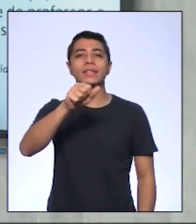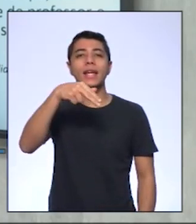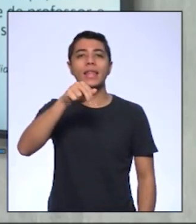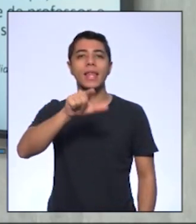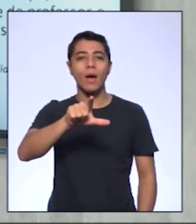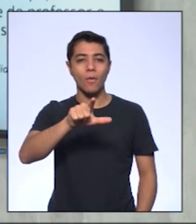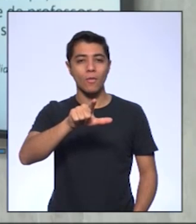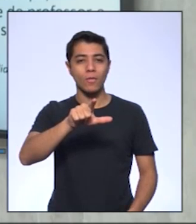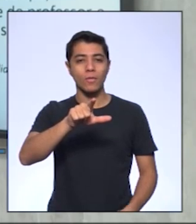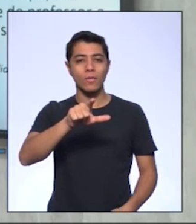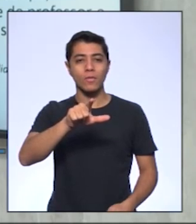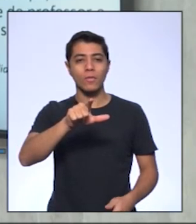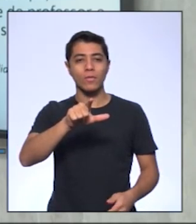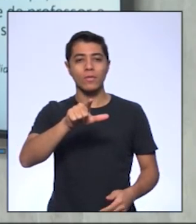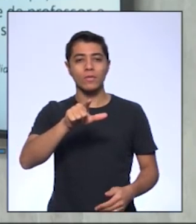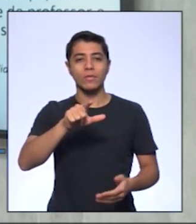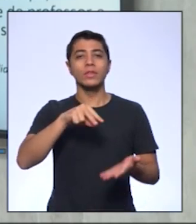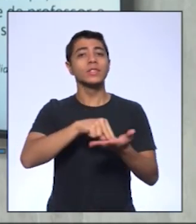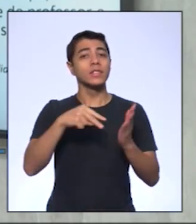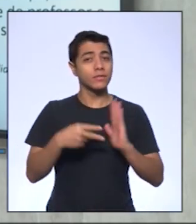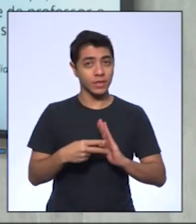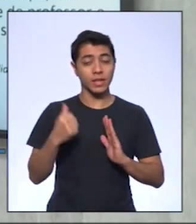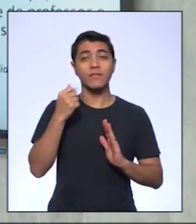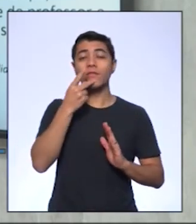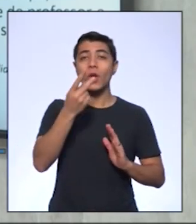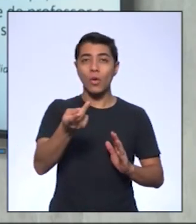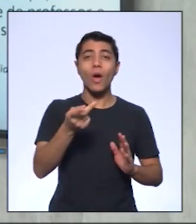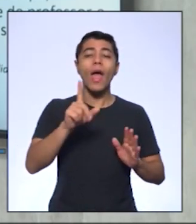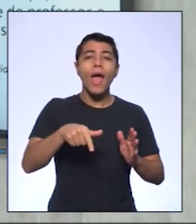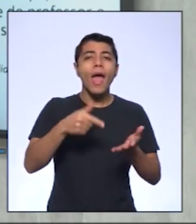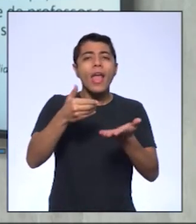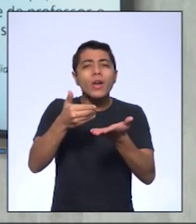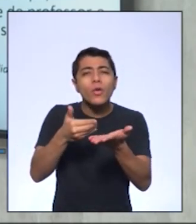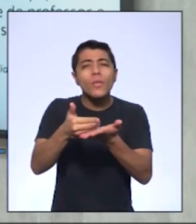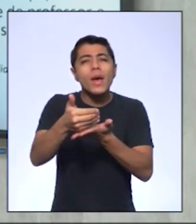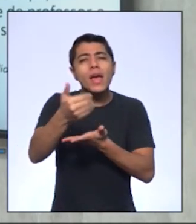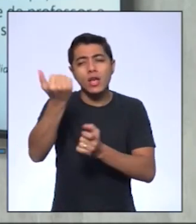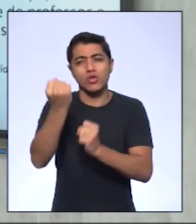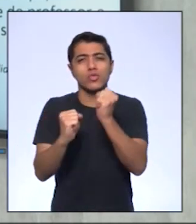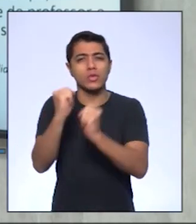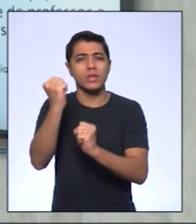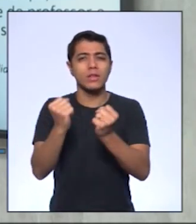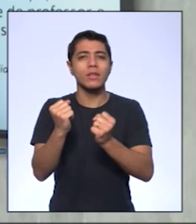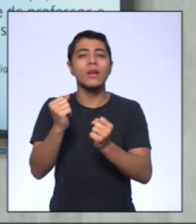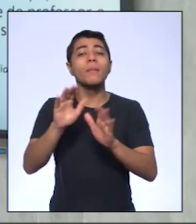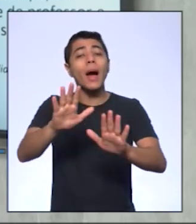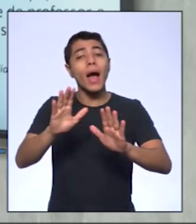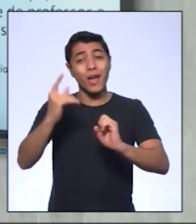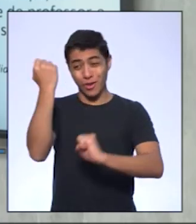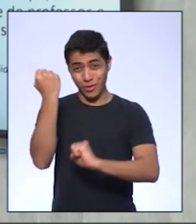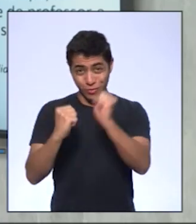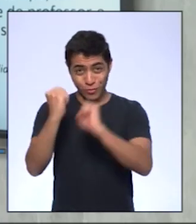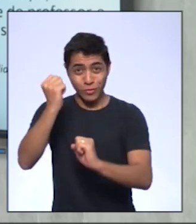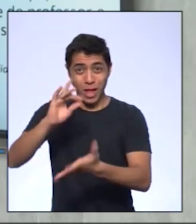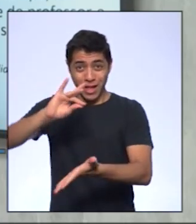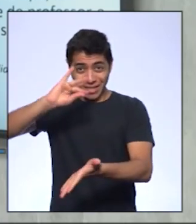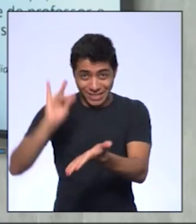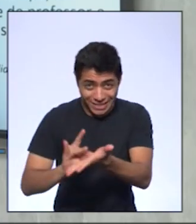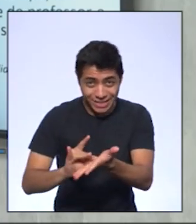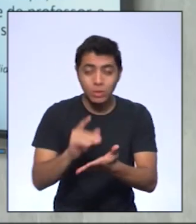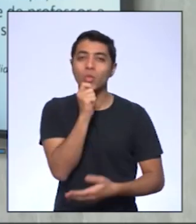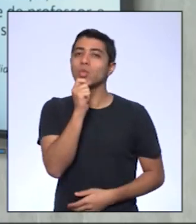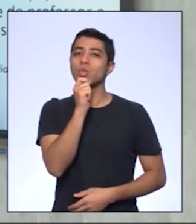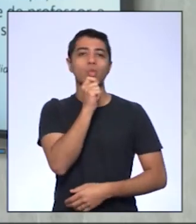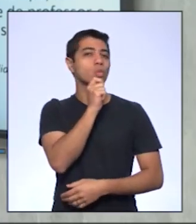termo artesanal como se fosse ao início da indústria. Mas saiba que indústria é somente depois da Revolução Industrial.